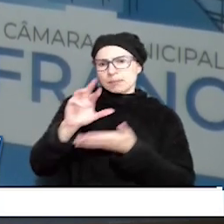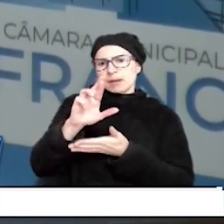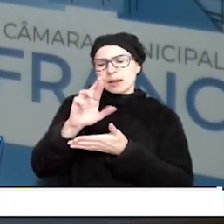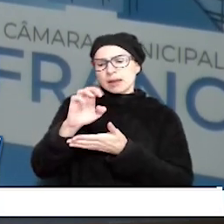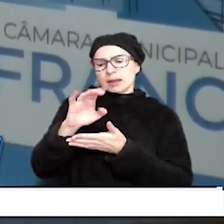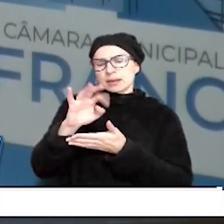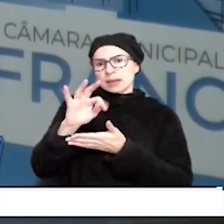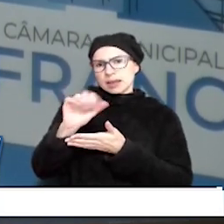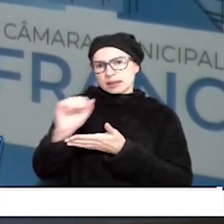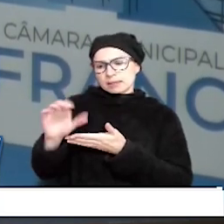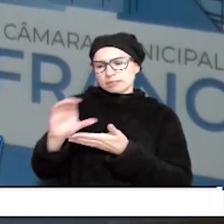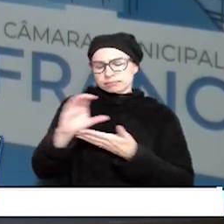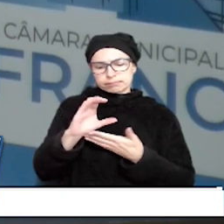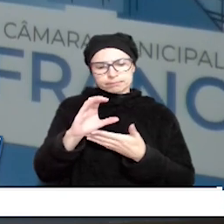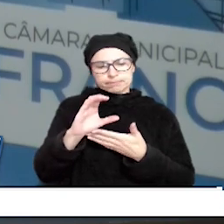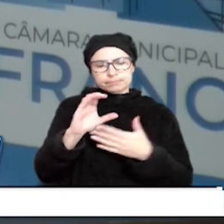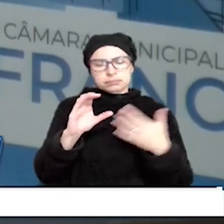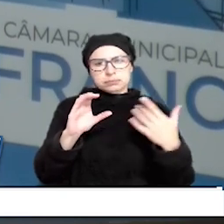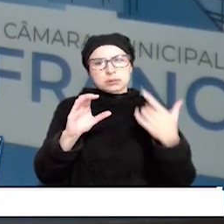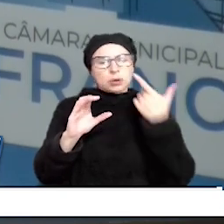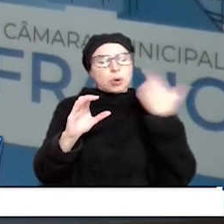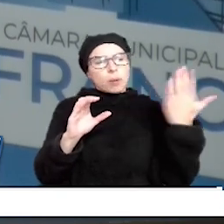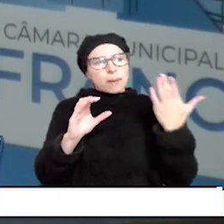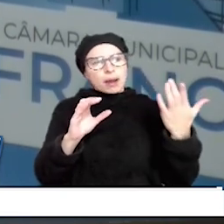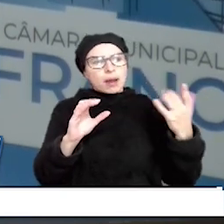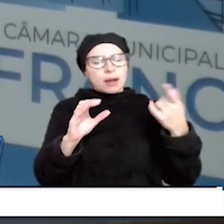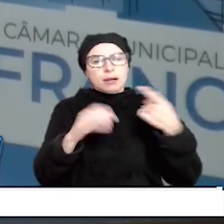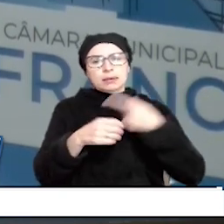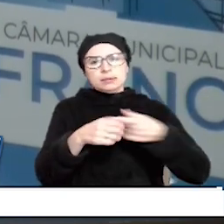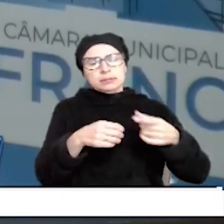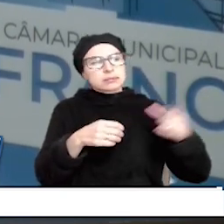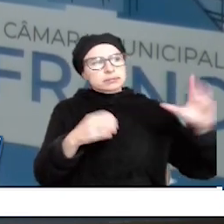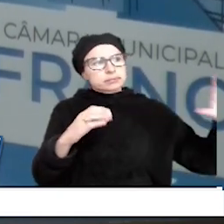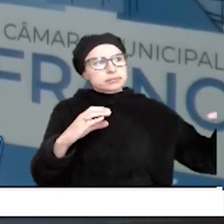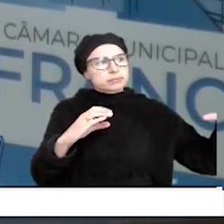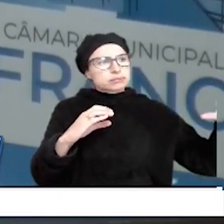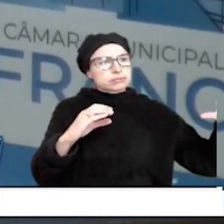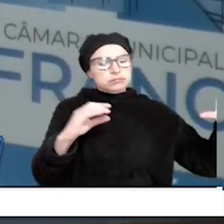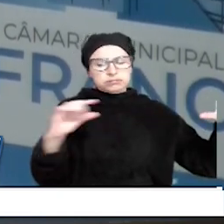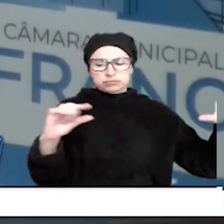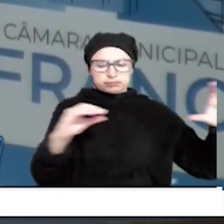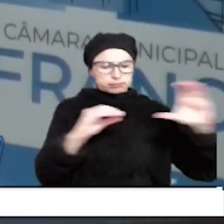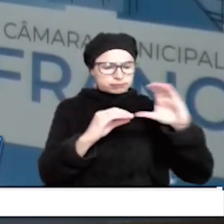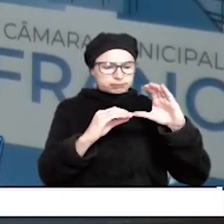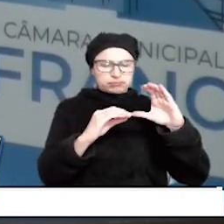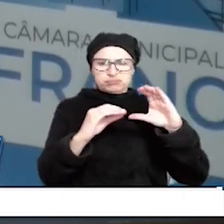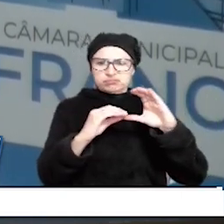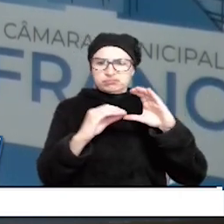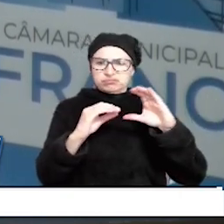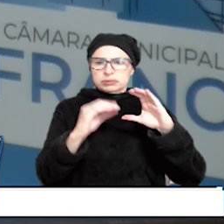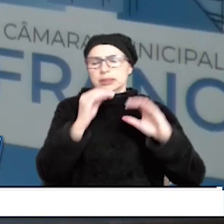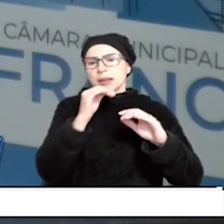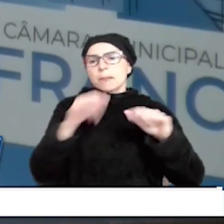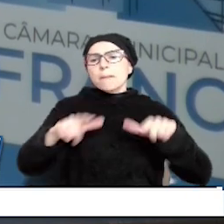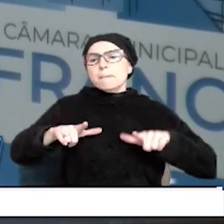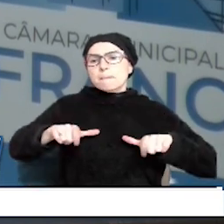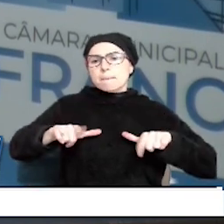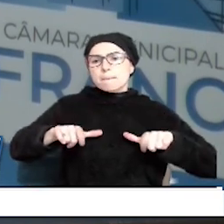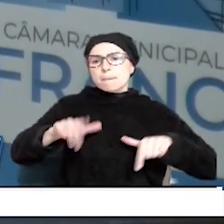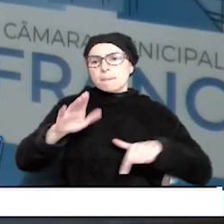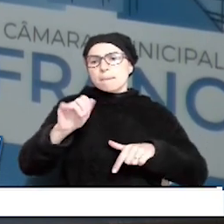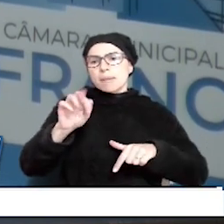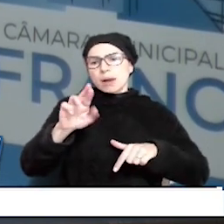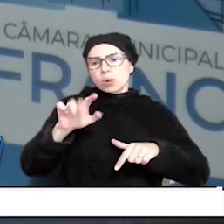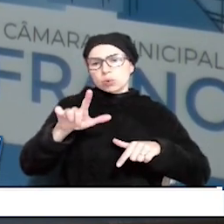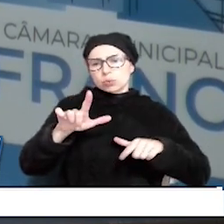incompatível com a receita de cidades do mesmo tamanho que Franca. Vamos lá. Você pega Bauru, por exemplo, a cidade